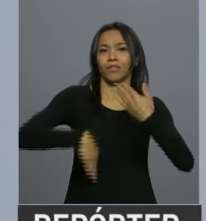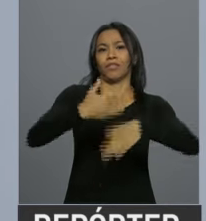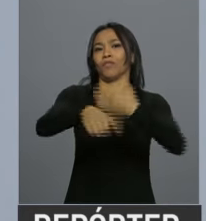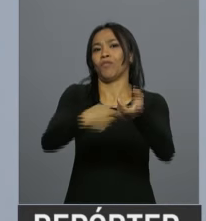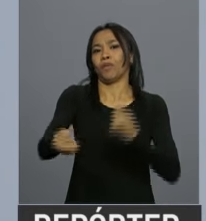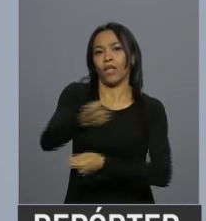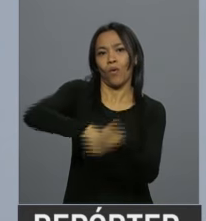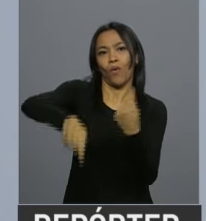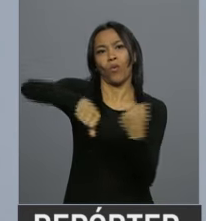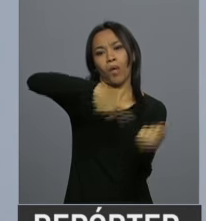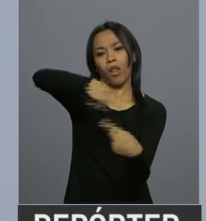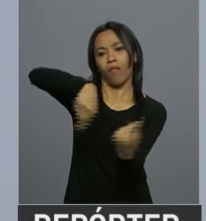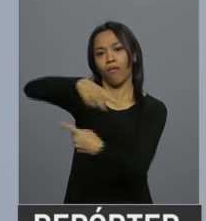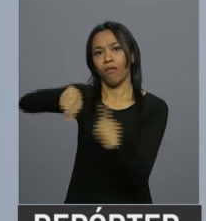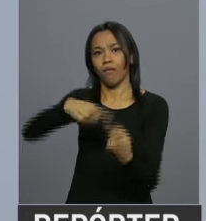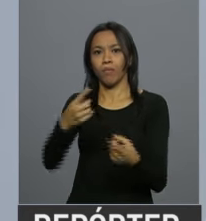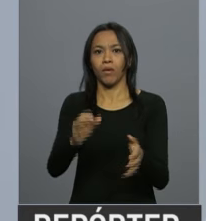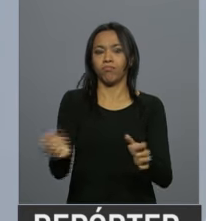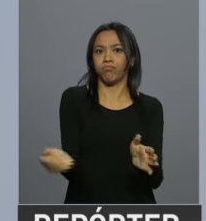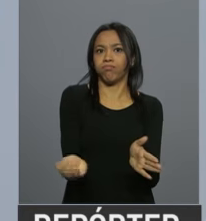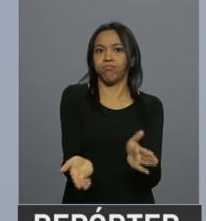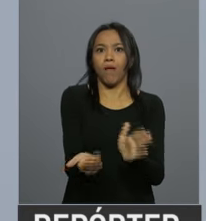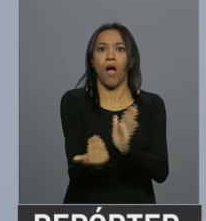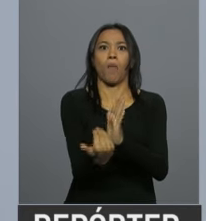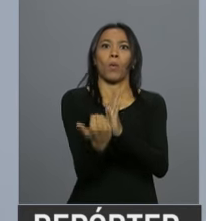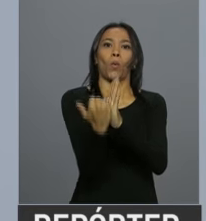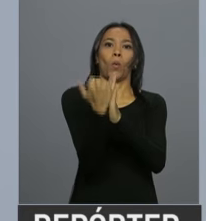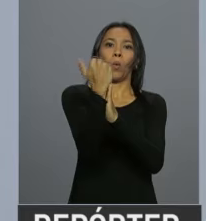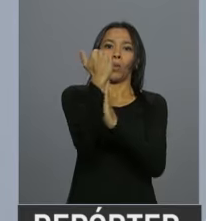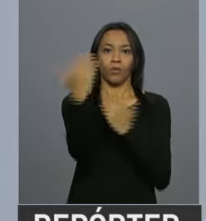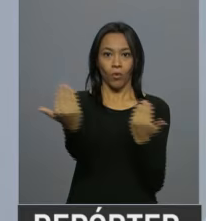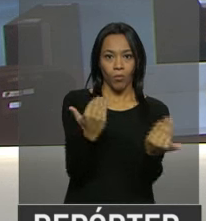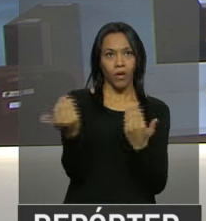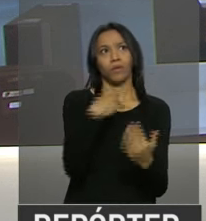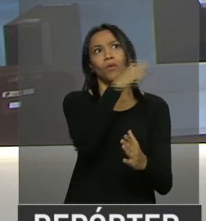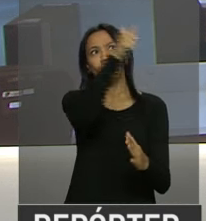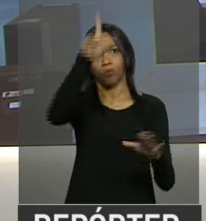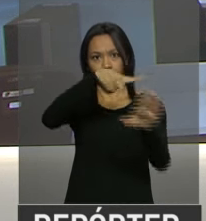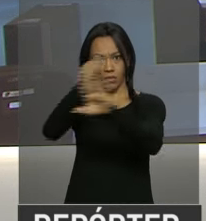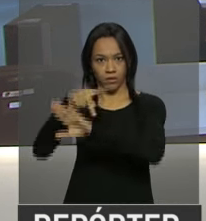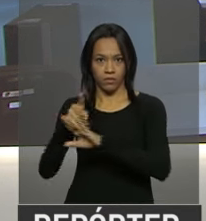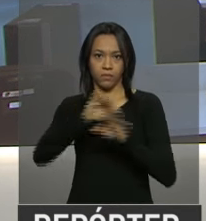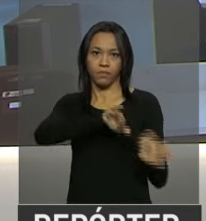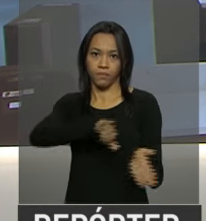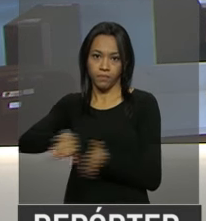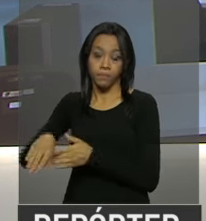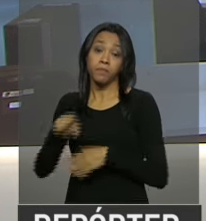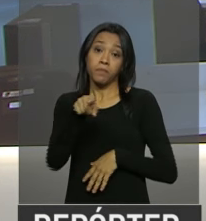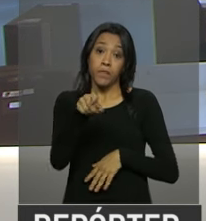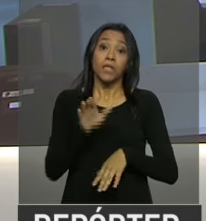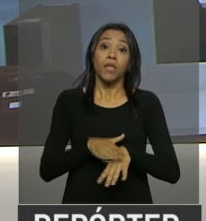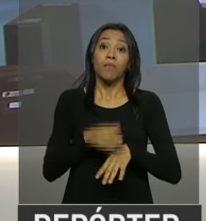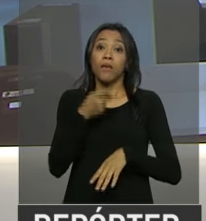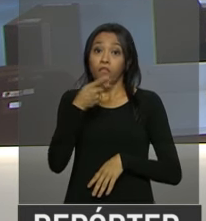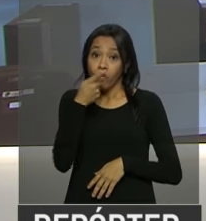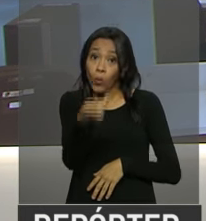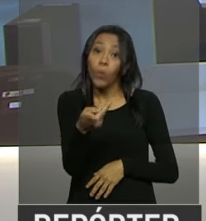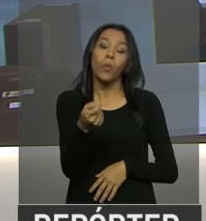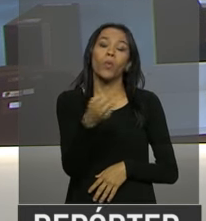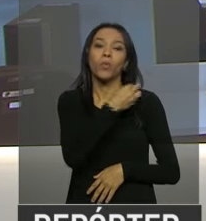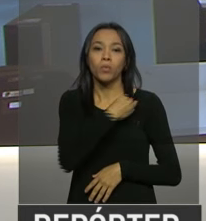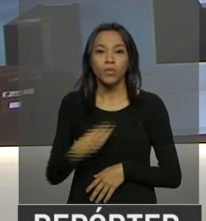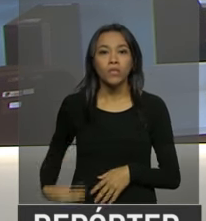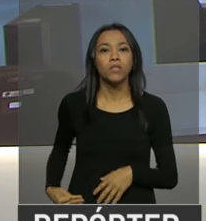de tributação dos mais elevados ah entre os países emergentes. Henrique Meirelles também disse que o governo vai